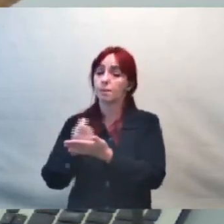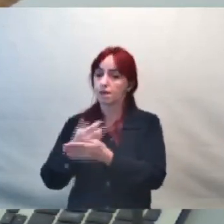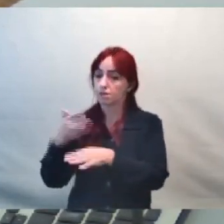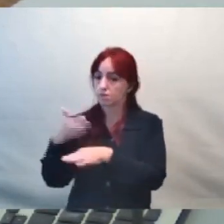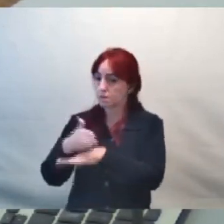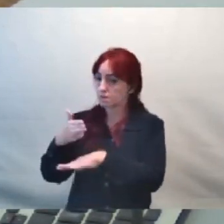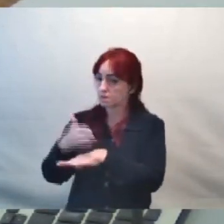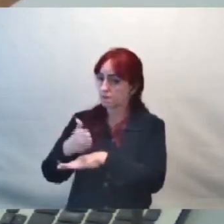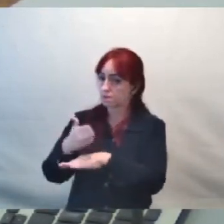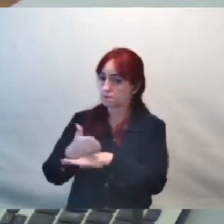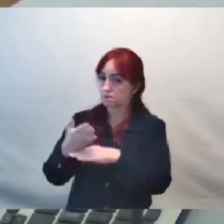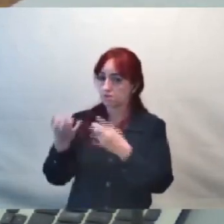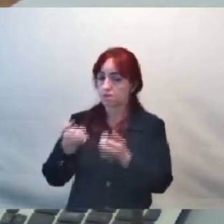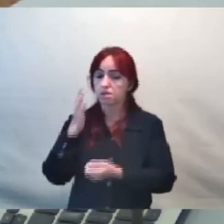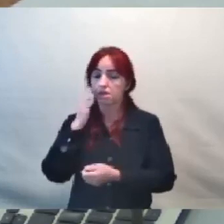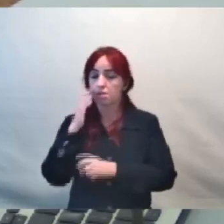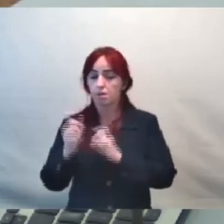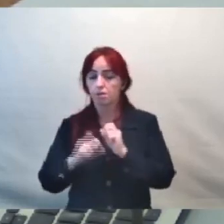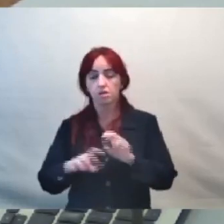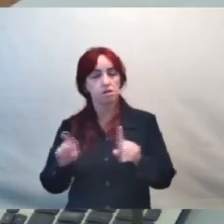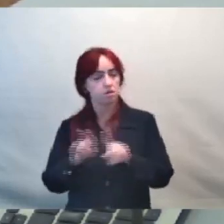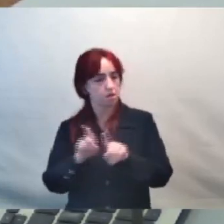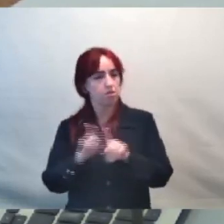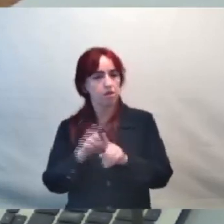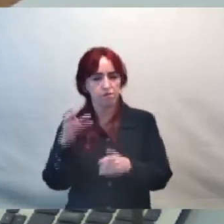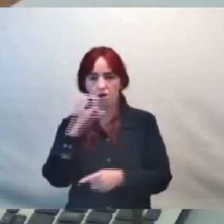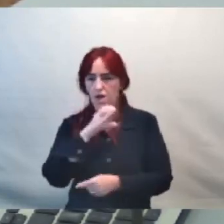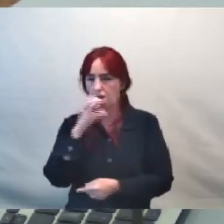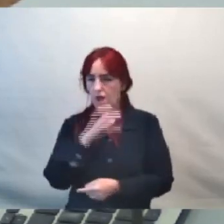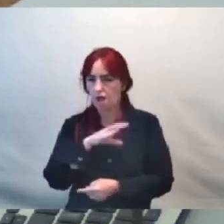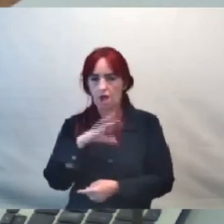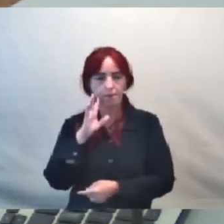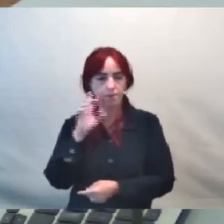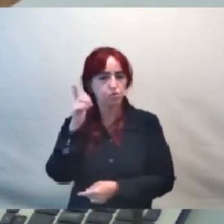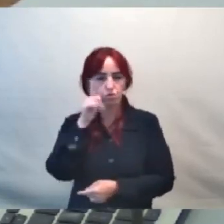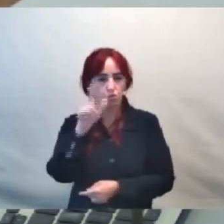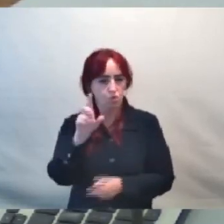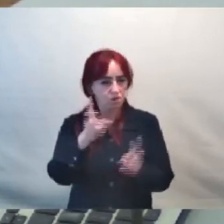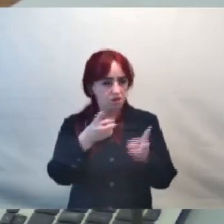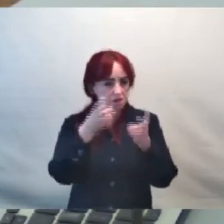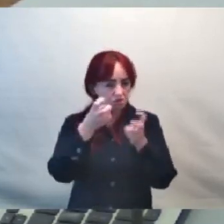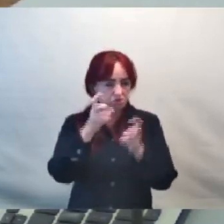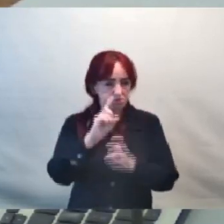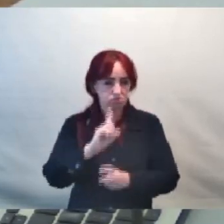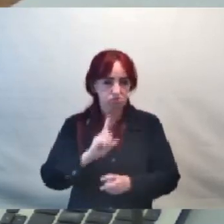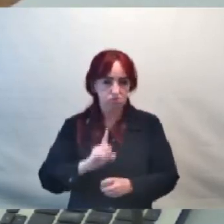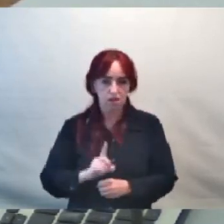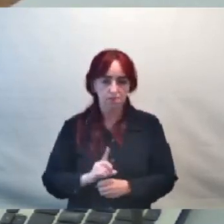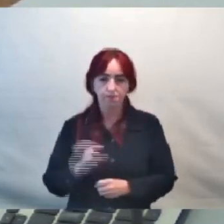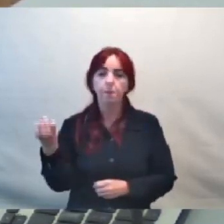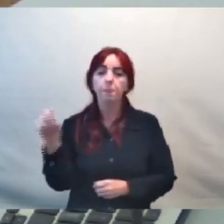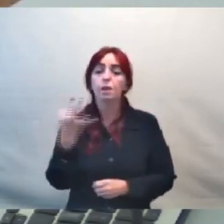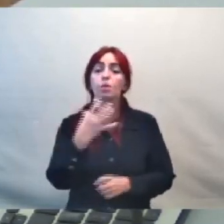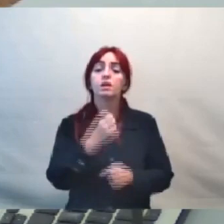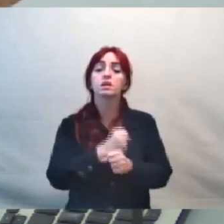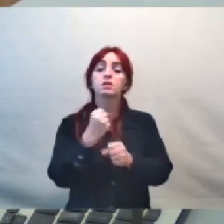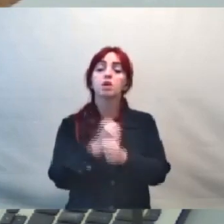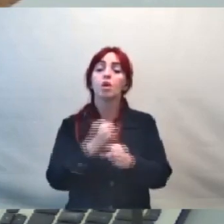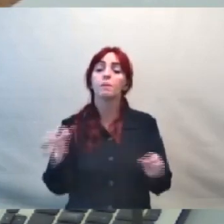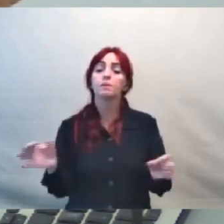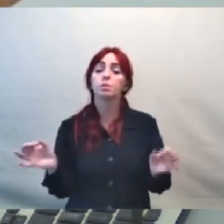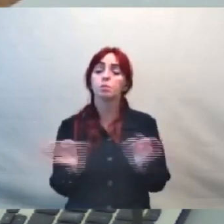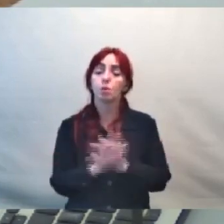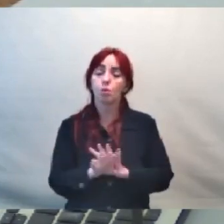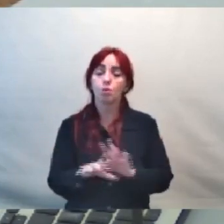assim, eu vi que também foi muito rápido, eu não consegui acompanhar quantas obras foram concluídas, quantas